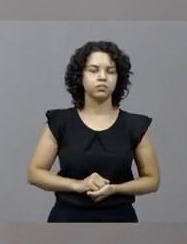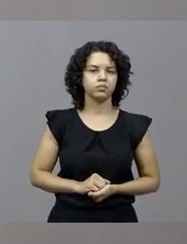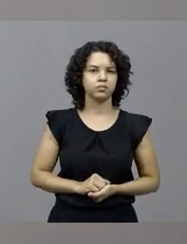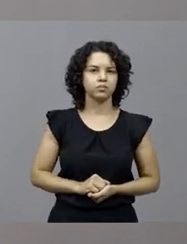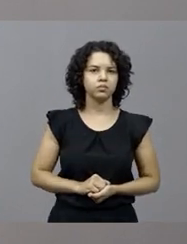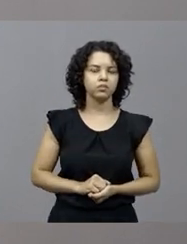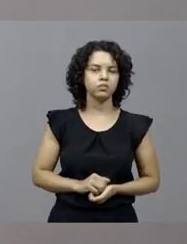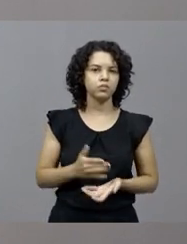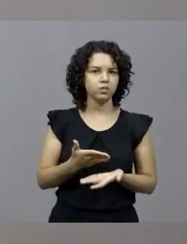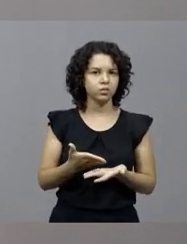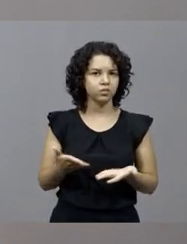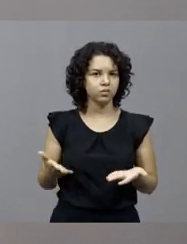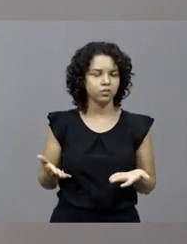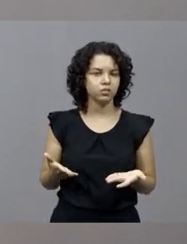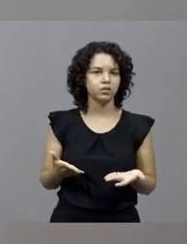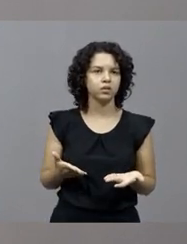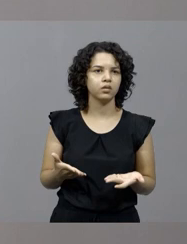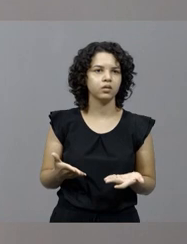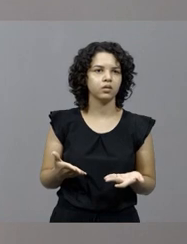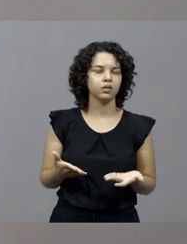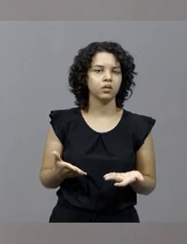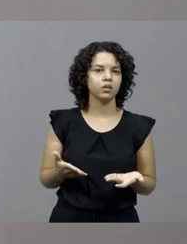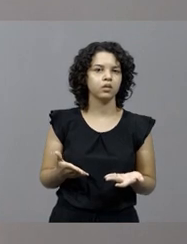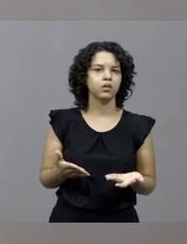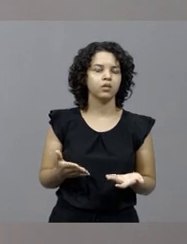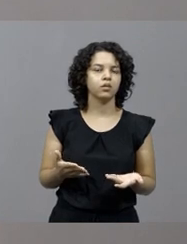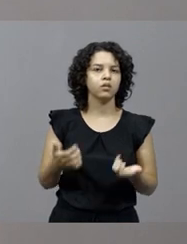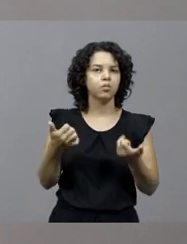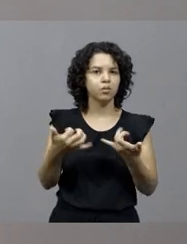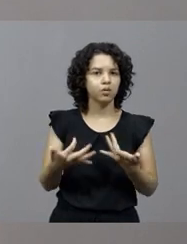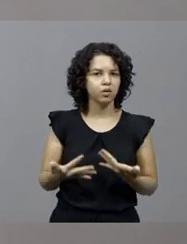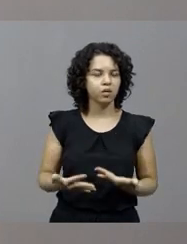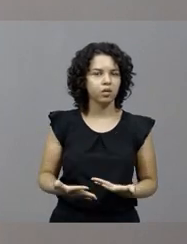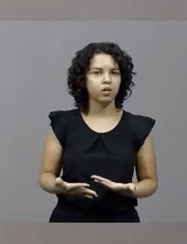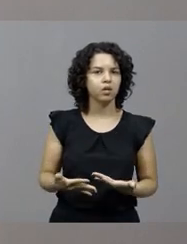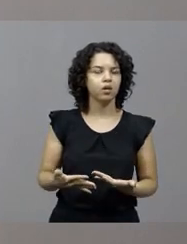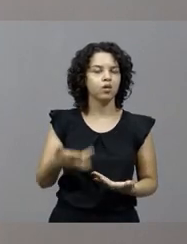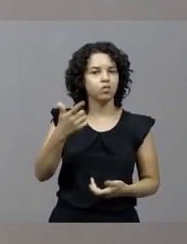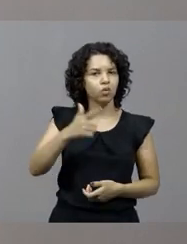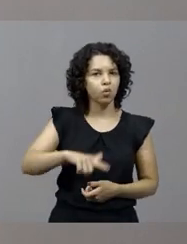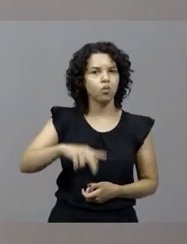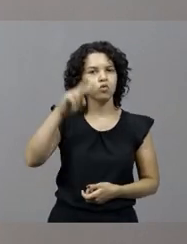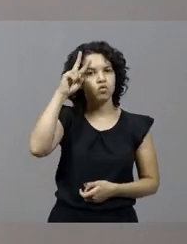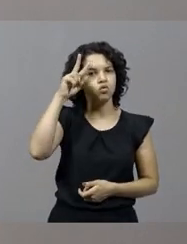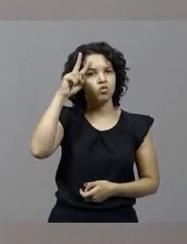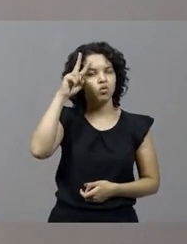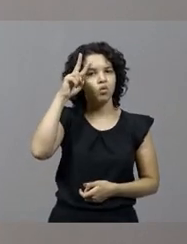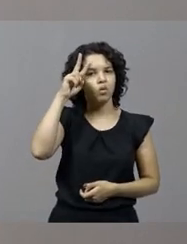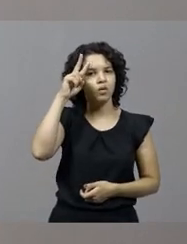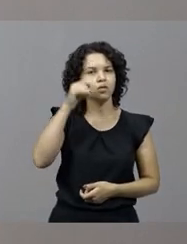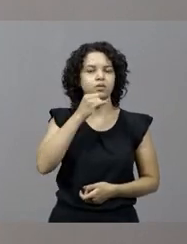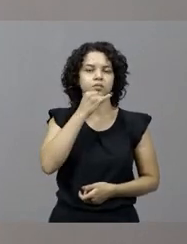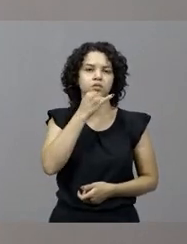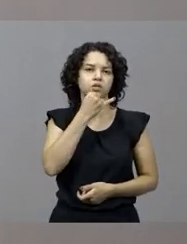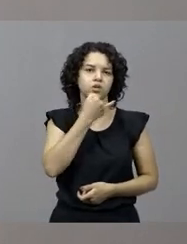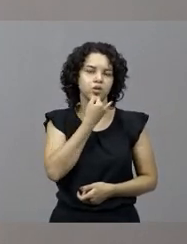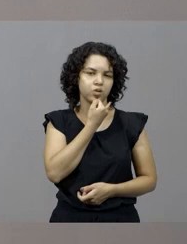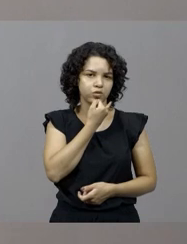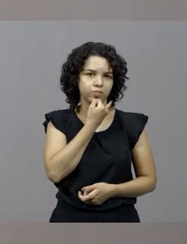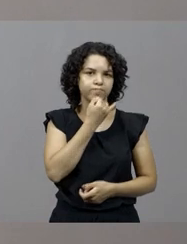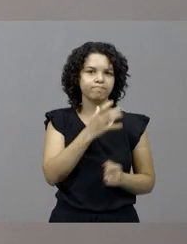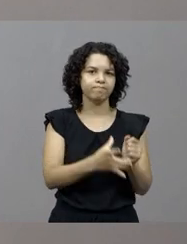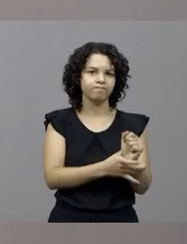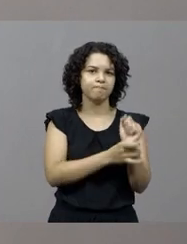fizeram menção a mais um capítulo da triste história da